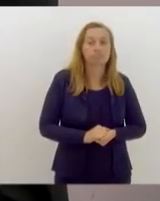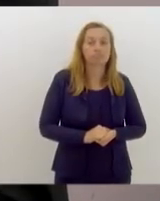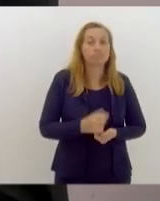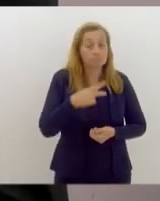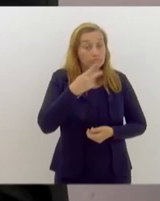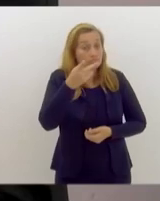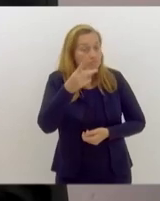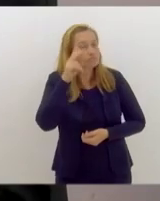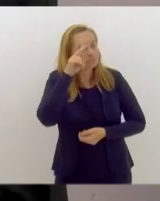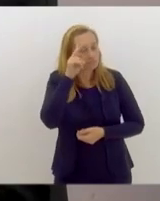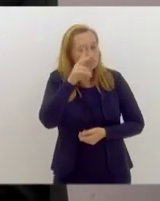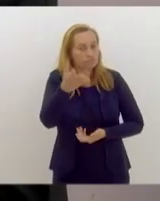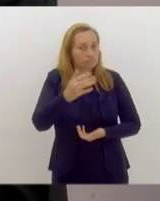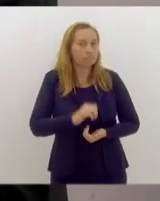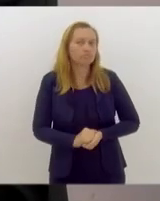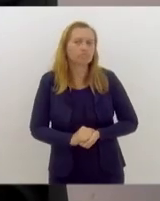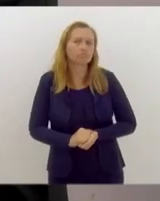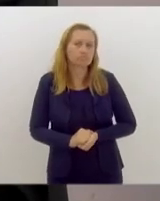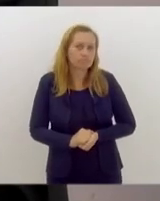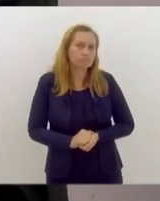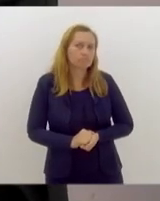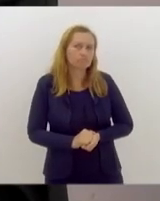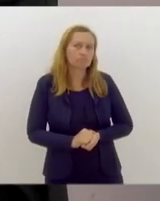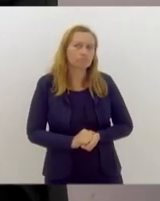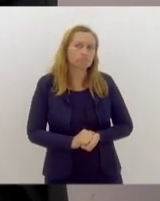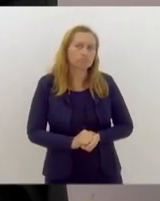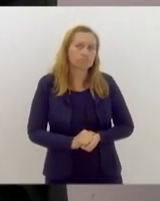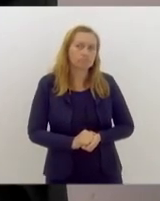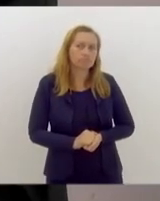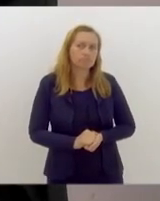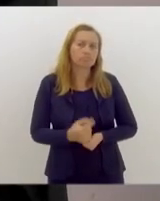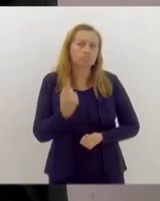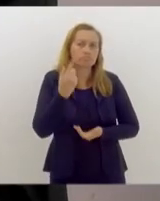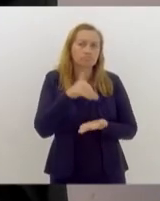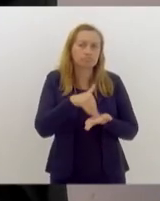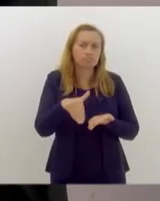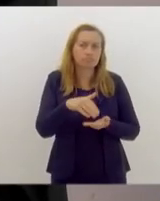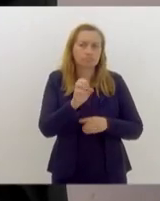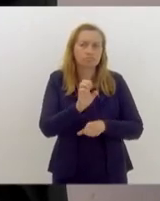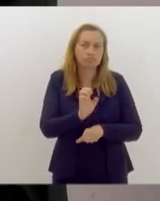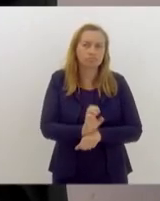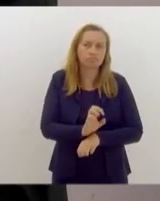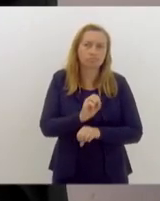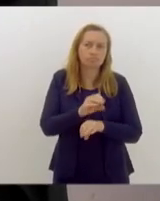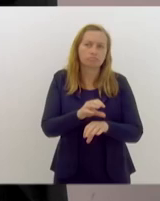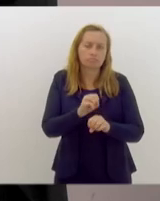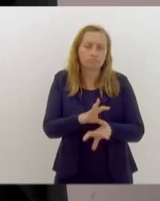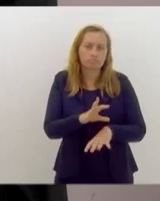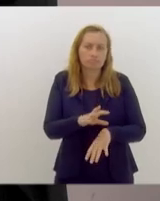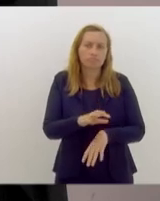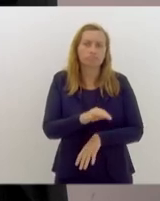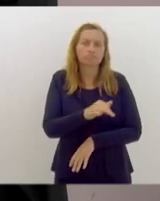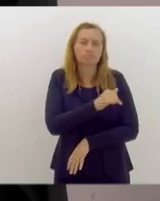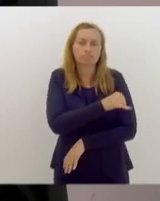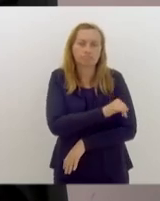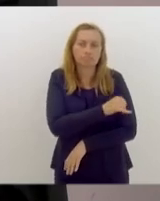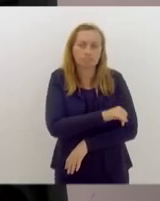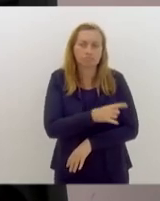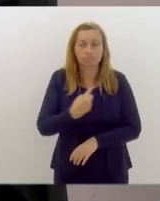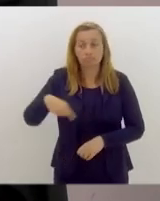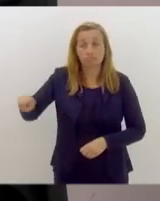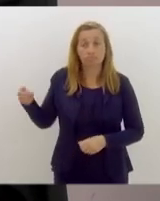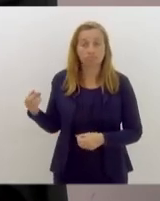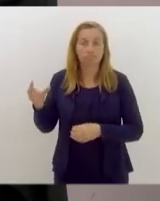fala me fez lembrar, grotesco e patético, quando um secretário de Estado de Educação do Rio de Janeiro esteve em audiência pública na Câmara